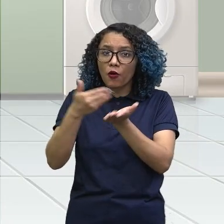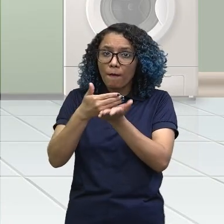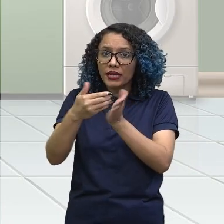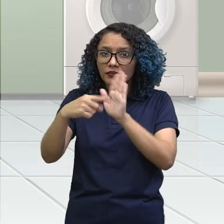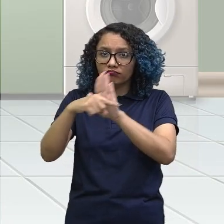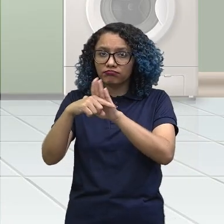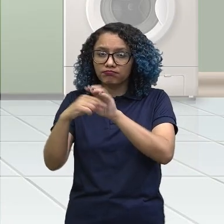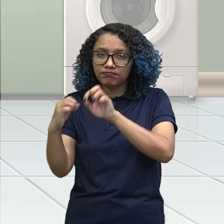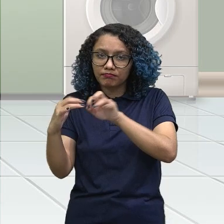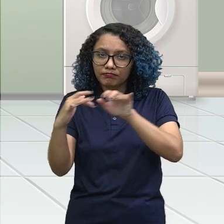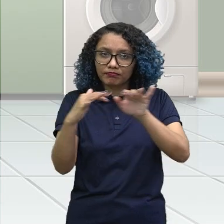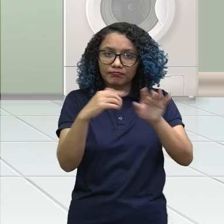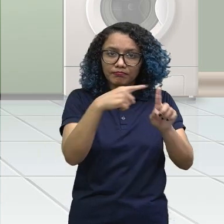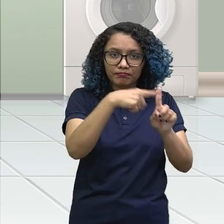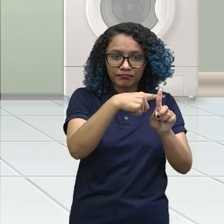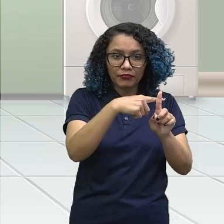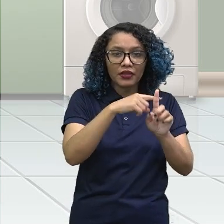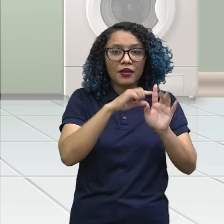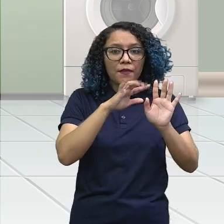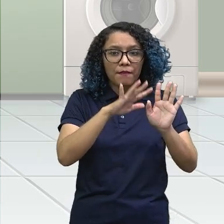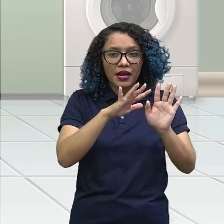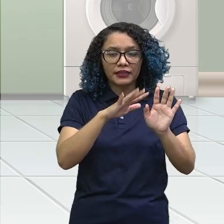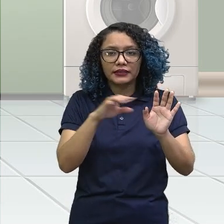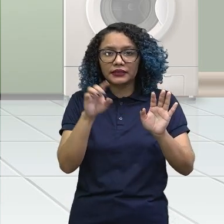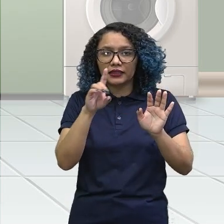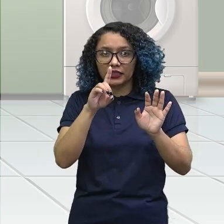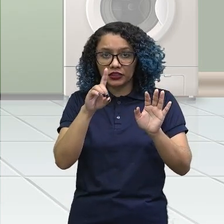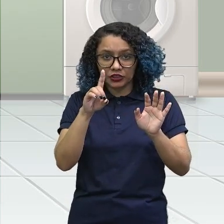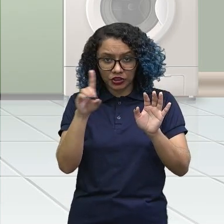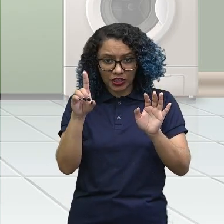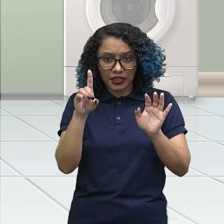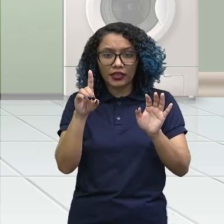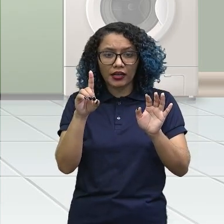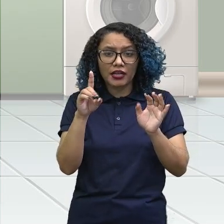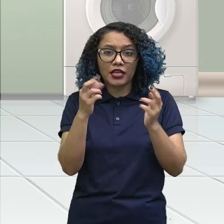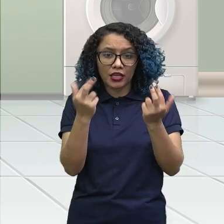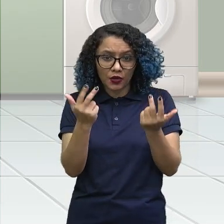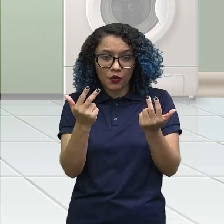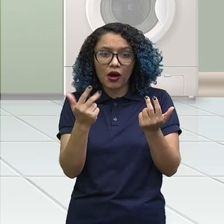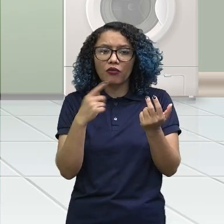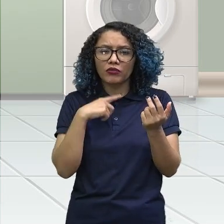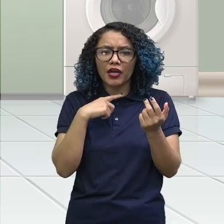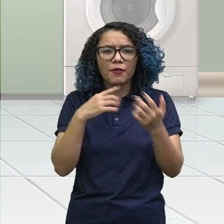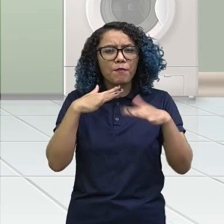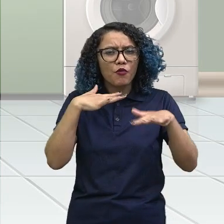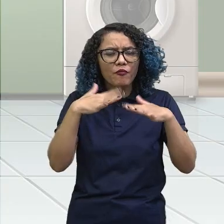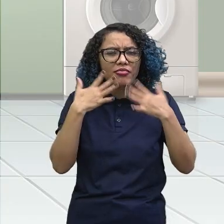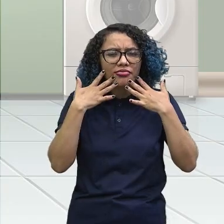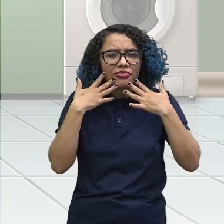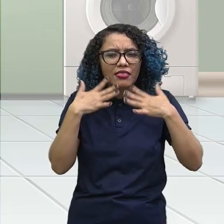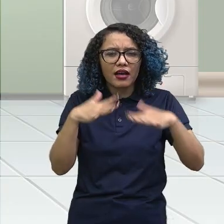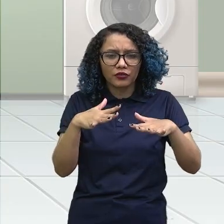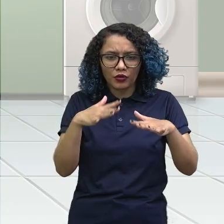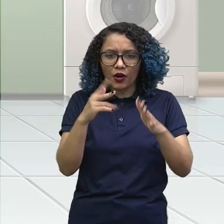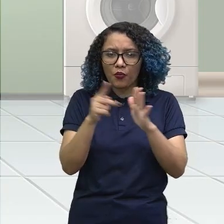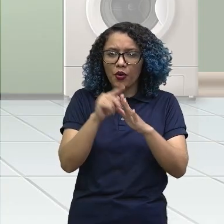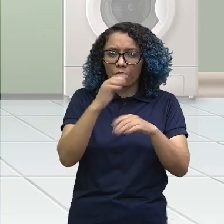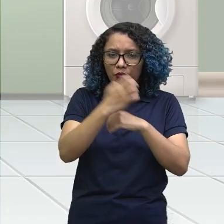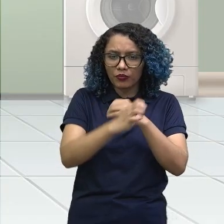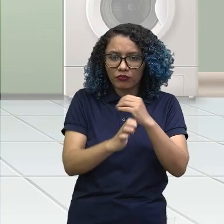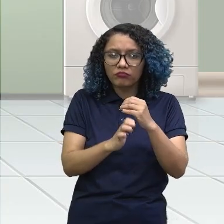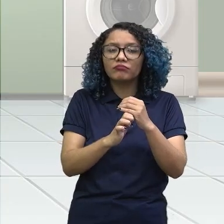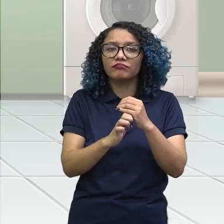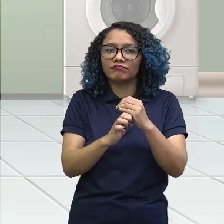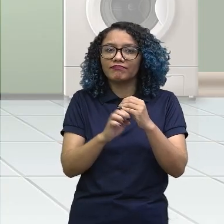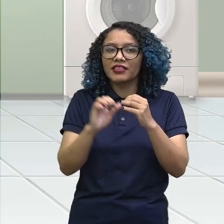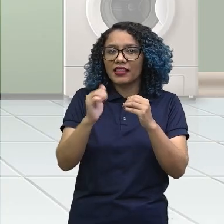imagem representa o quê? À direita ocorre o mesmo, o movimento espontâneo dos elétrons no condutor